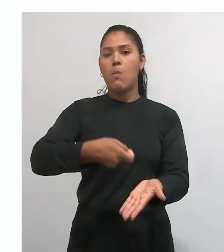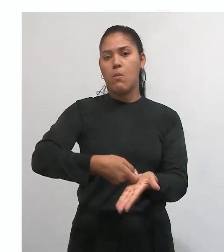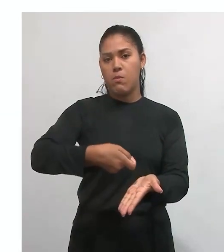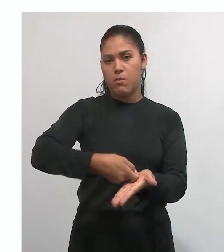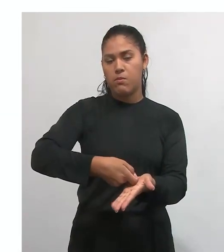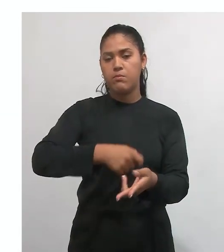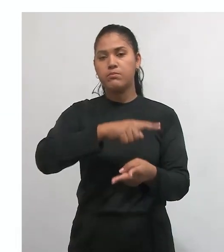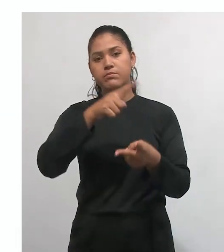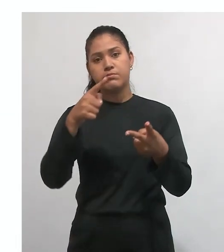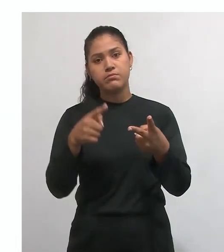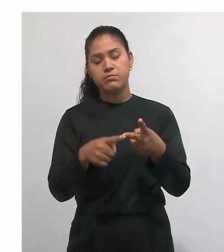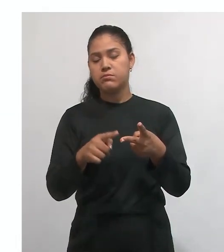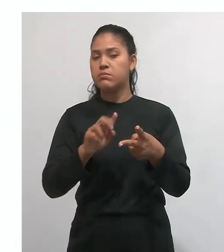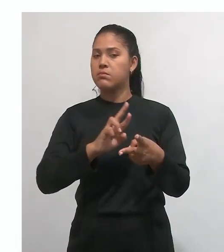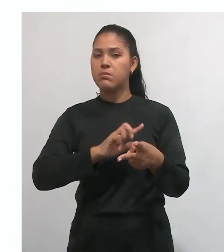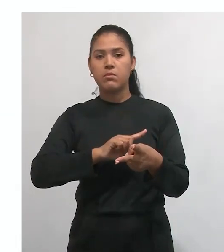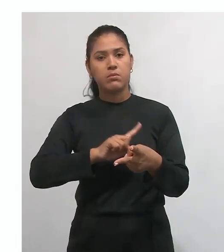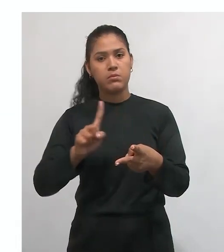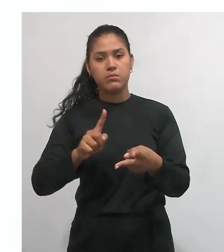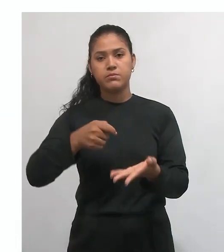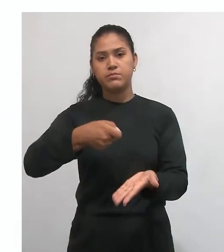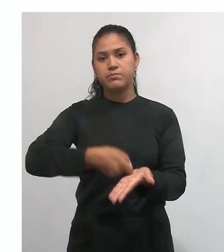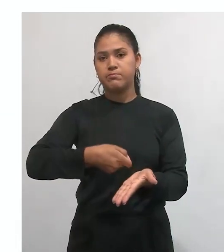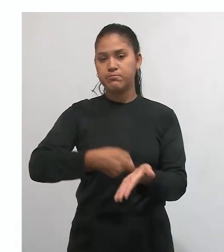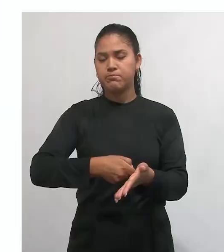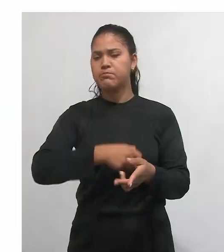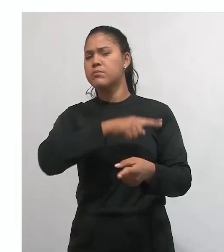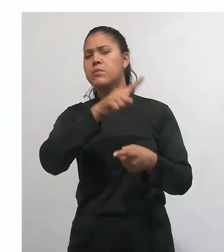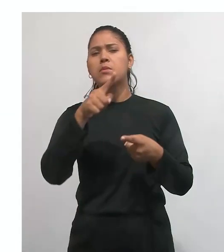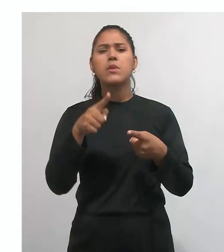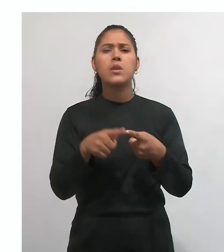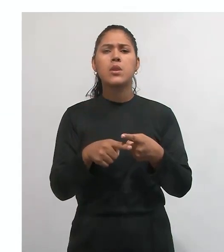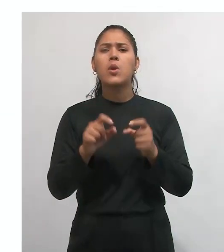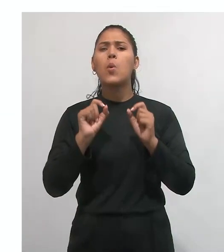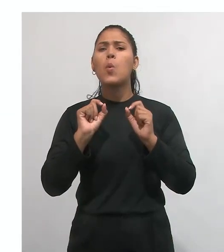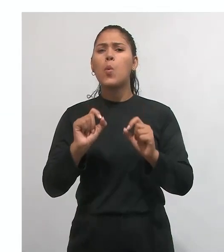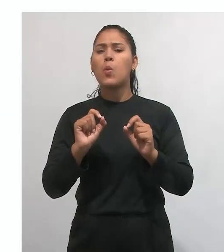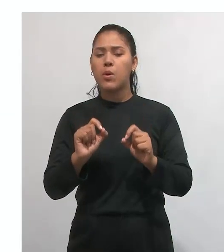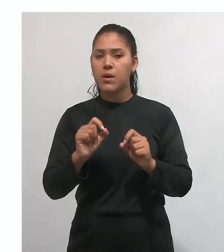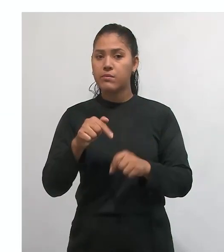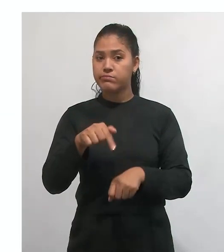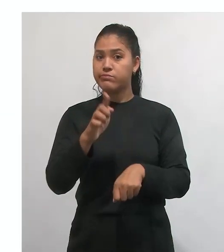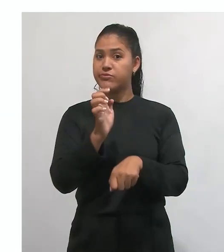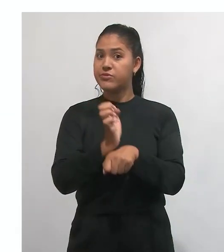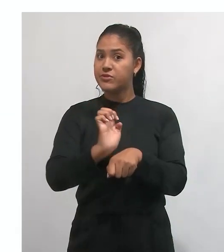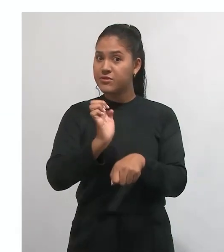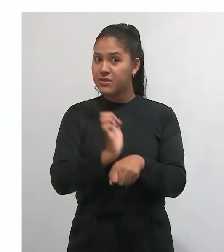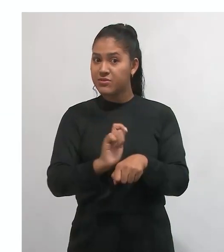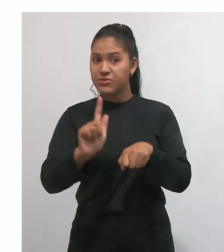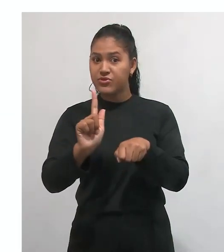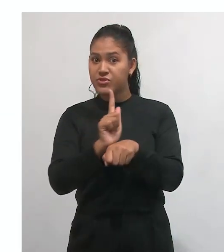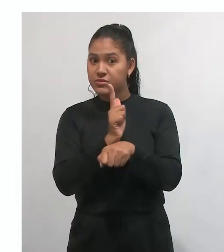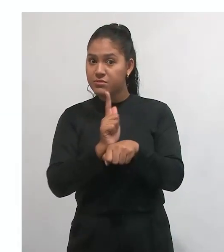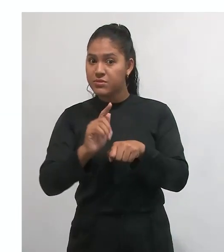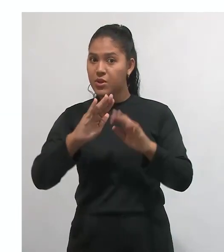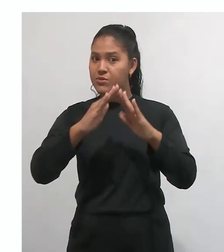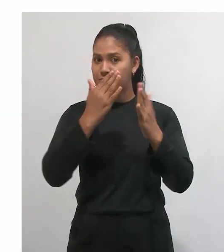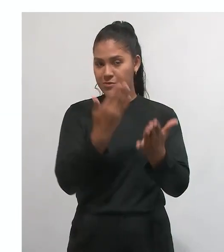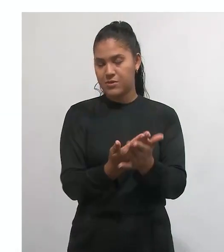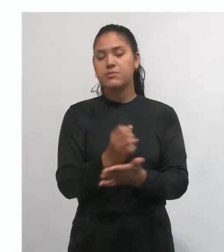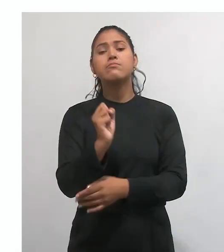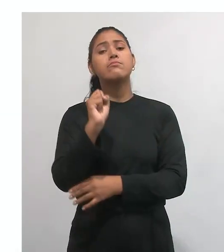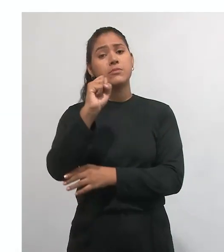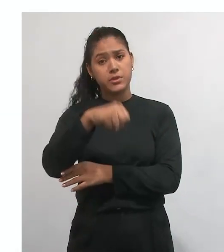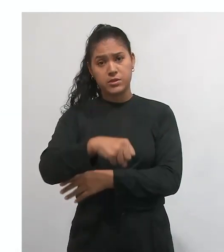o obrigatório e o não obrigatório. E nesse estágio de gestão escolar, ele é obrigatório.